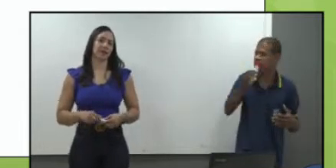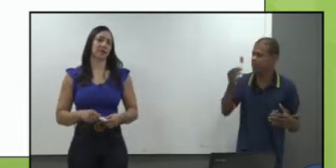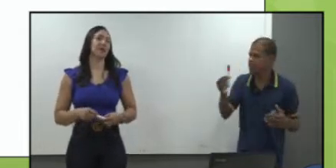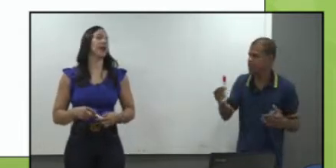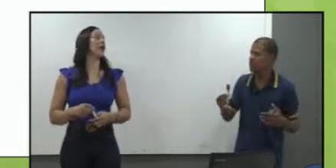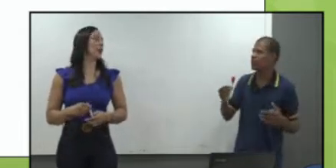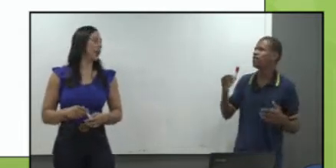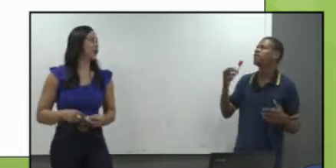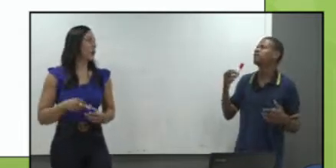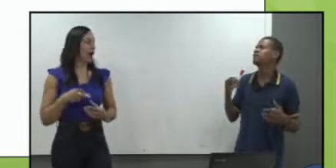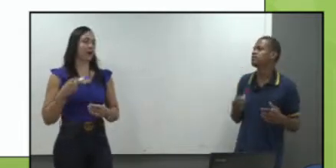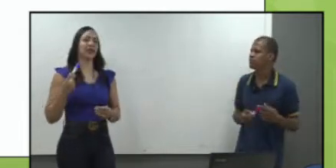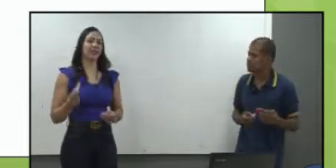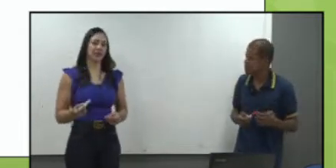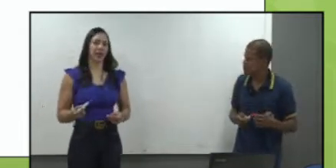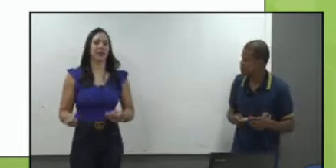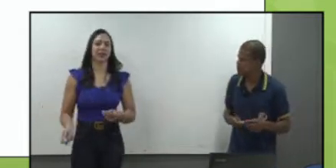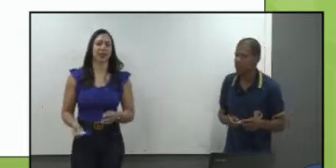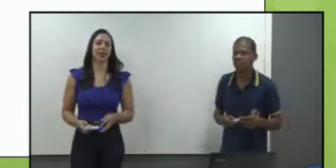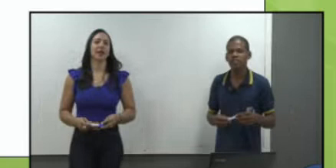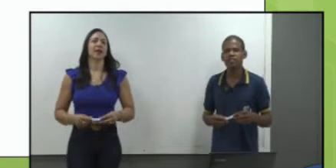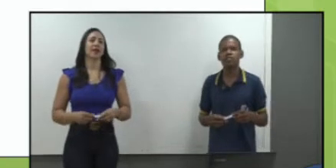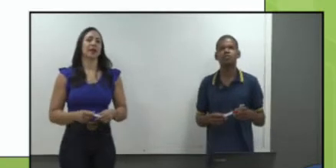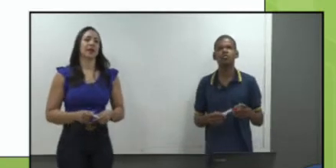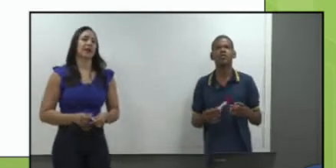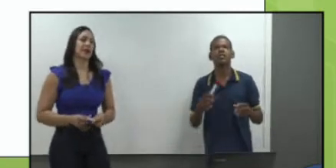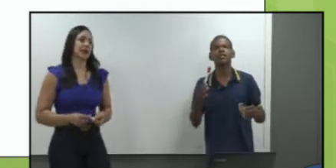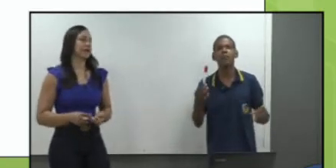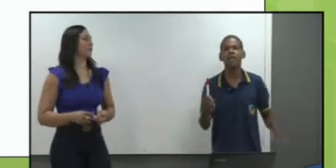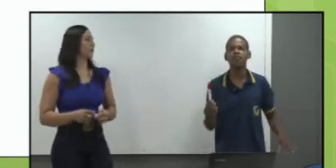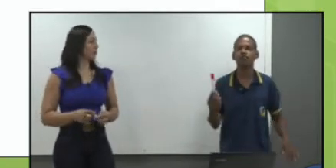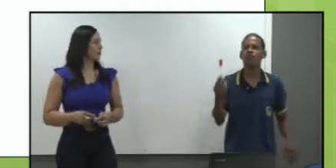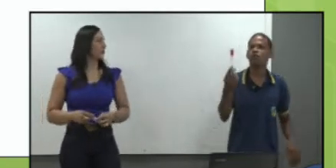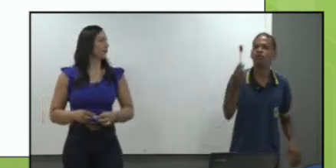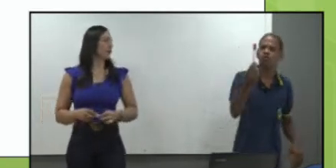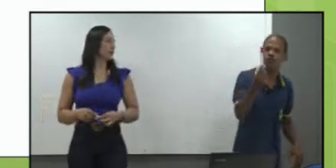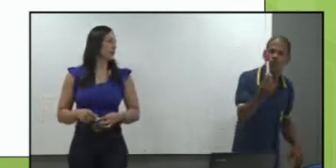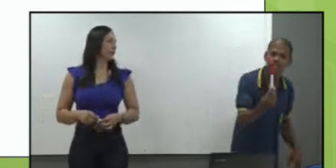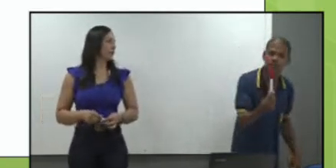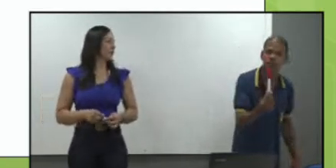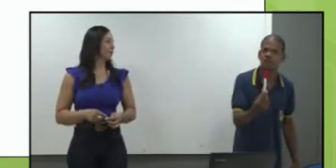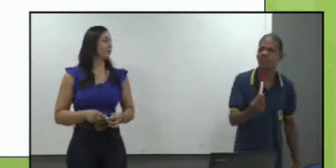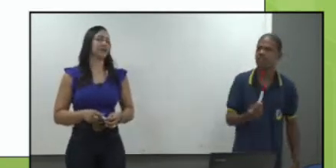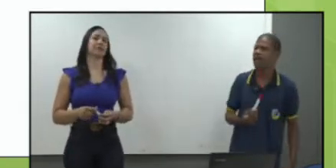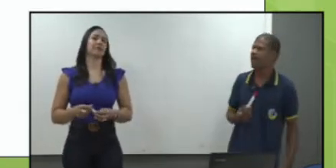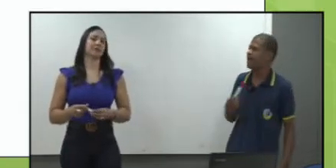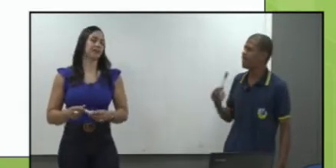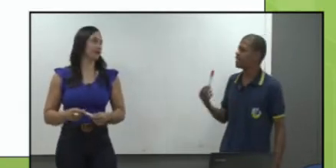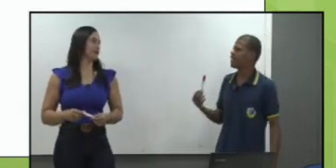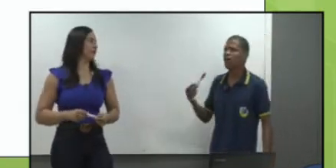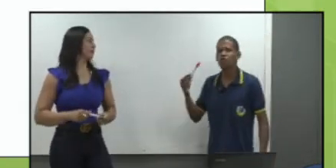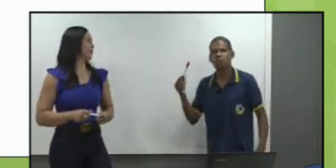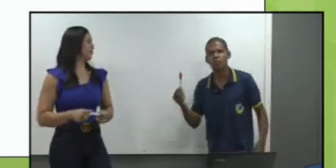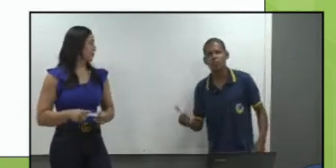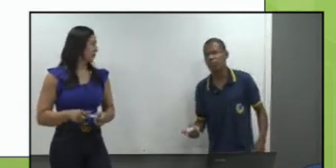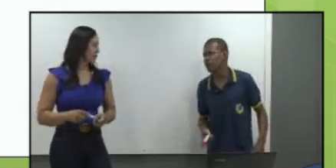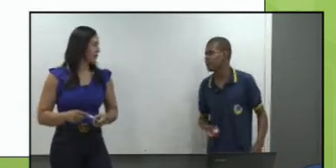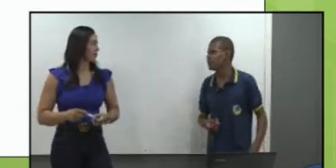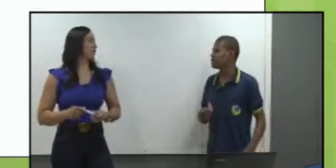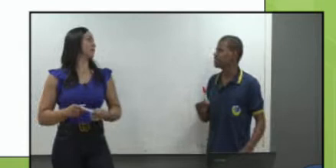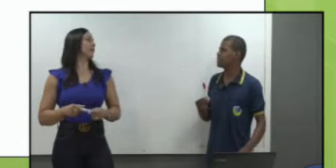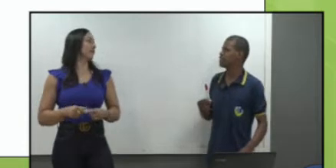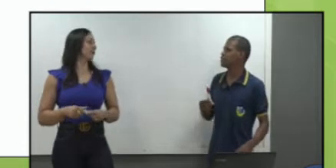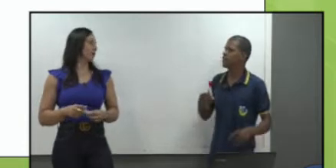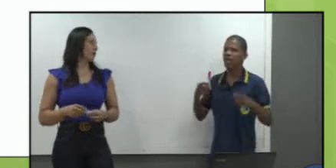para agradecer. É um ritual que eles fazem, né? Isso, muito bem. E a parte folclórica, professora, é aquela, é o Bumba Meu